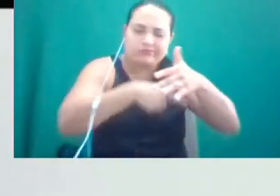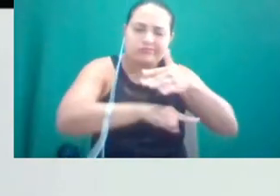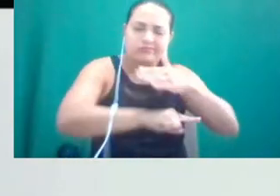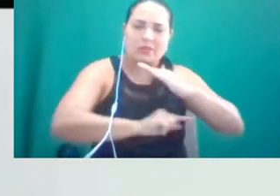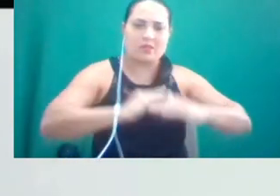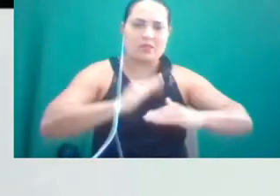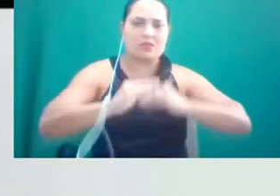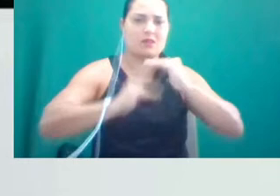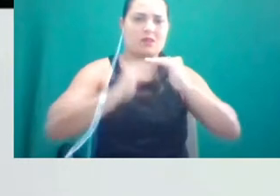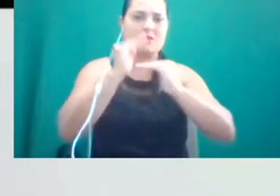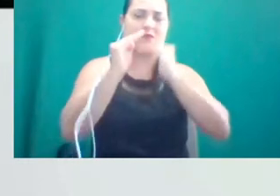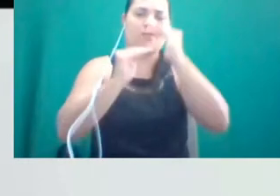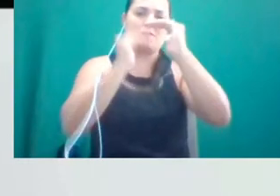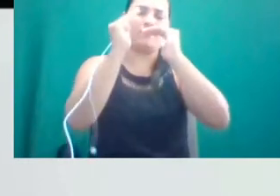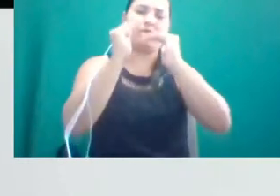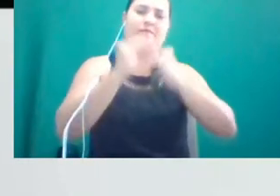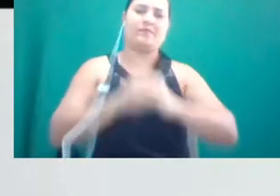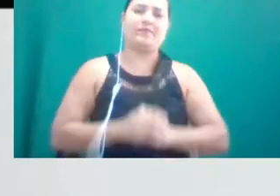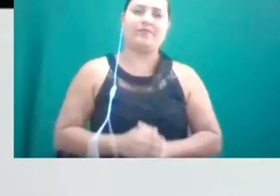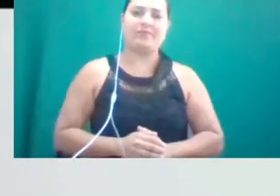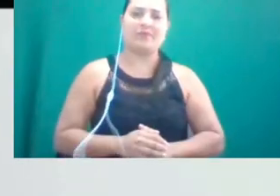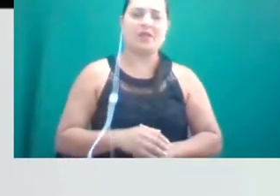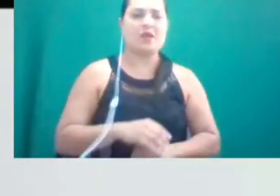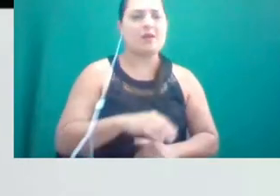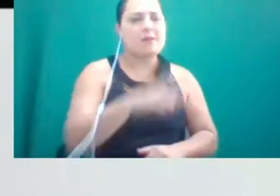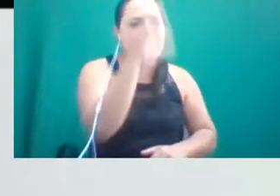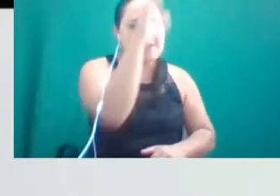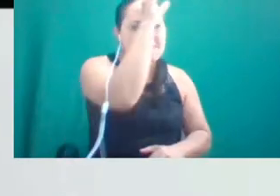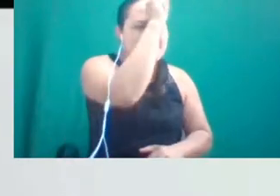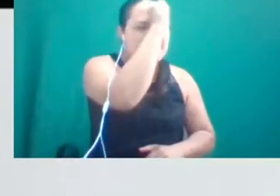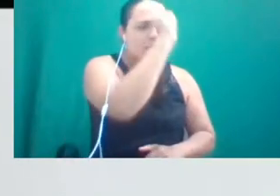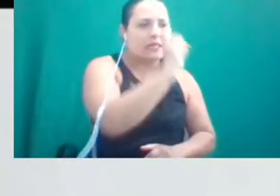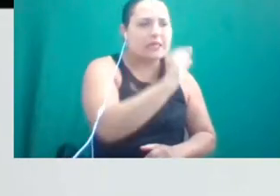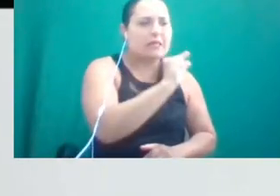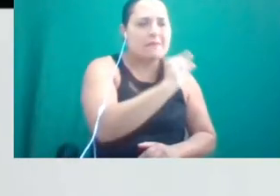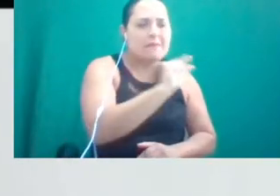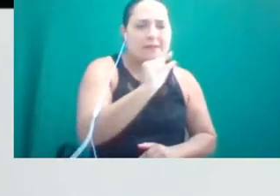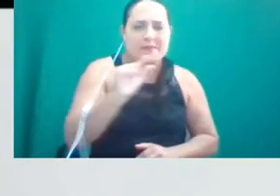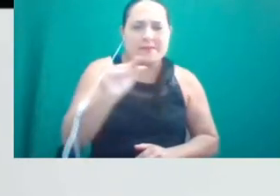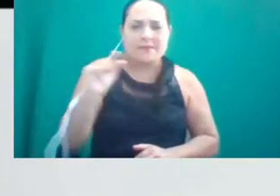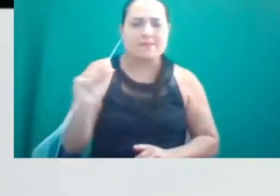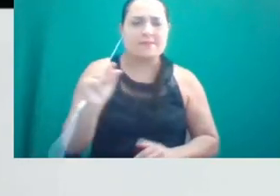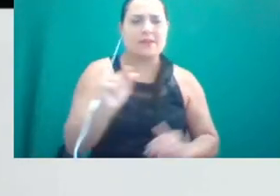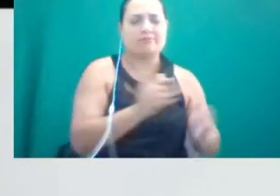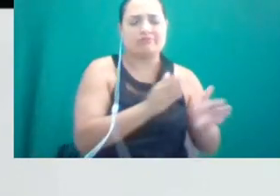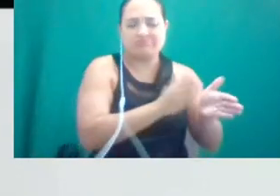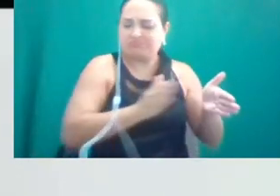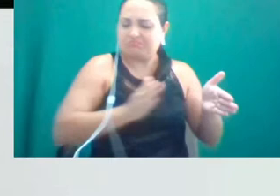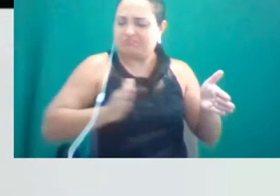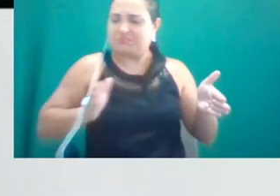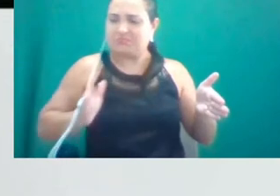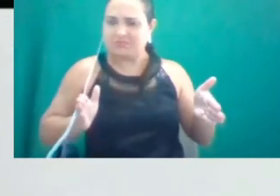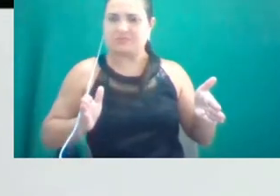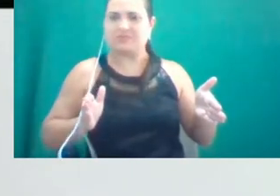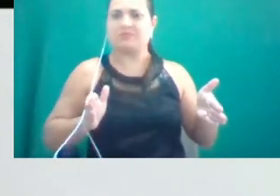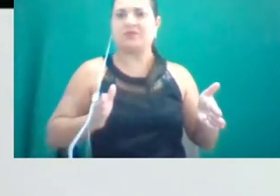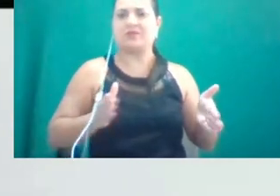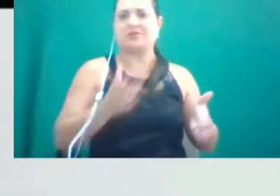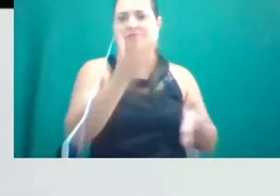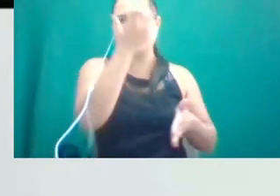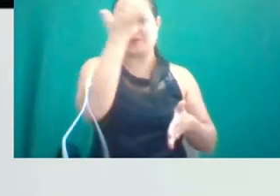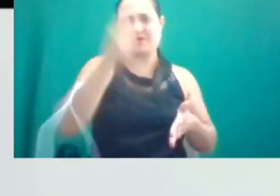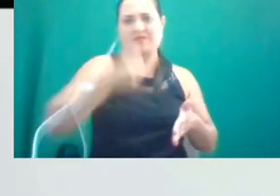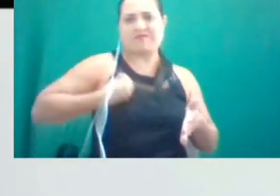orgulho domine em seus corações. John Stott afirmava que não há obstáculo